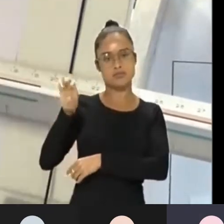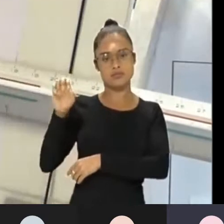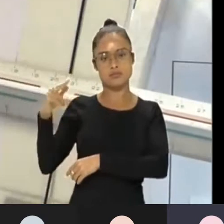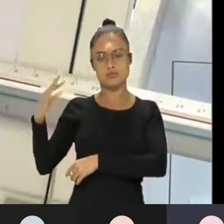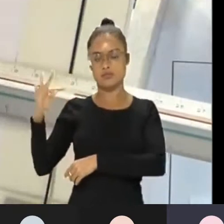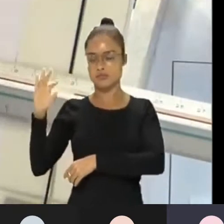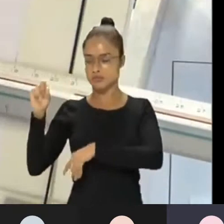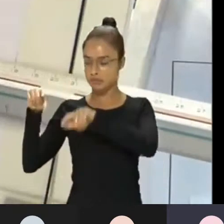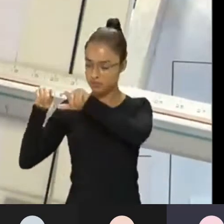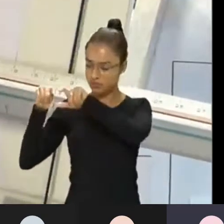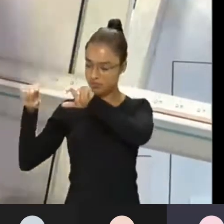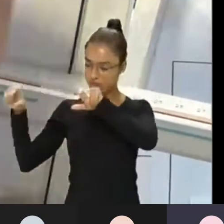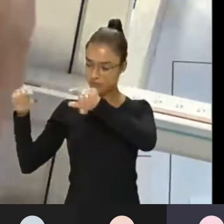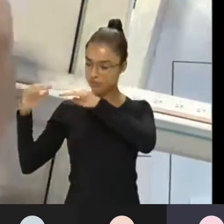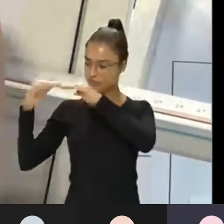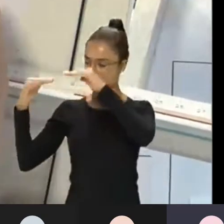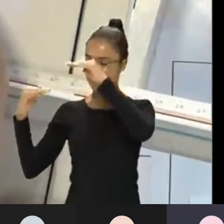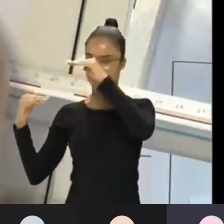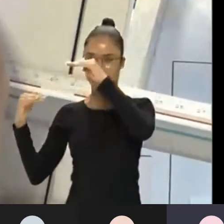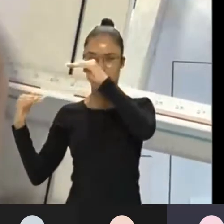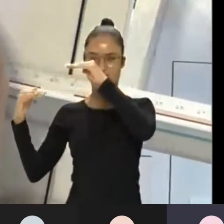Então, marquei um ponto inicial,